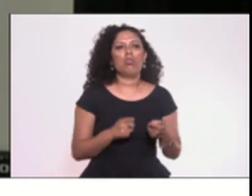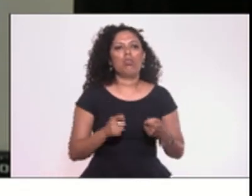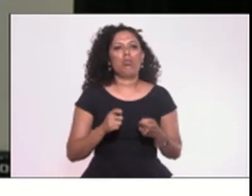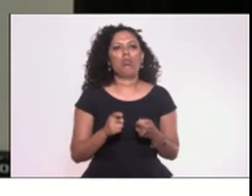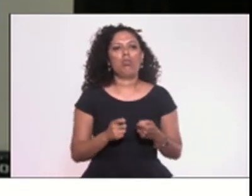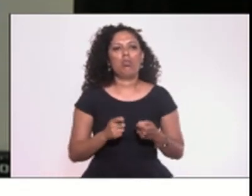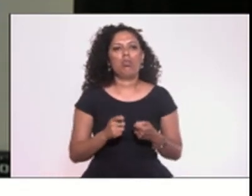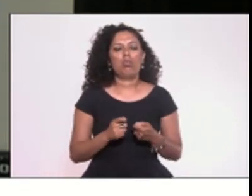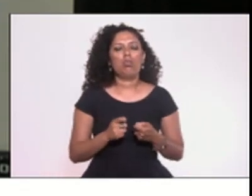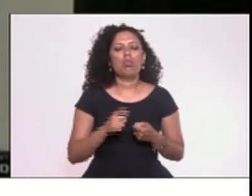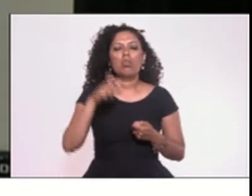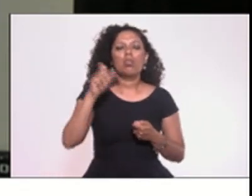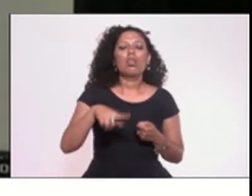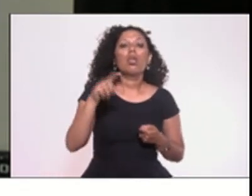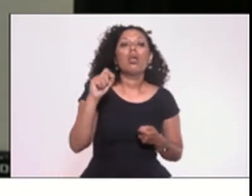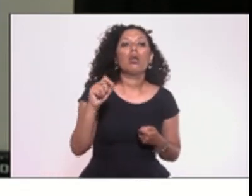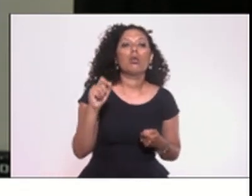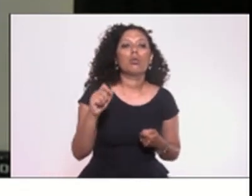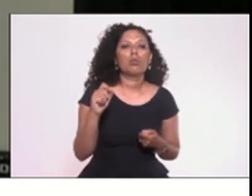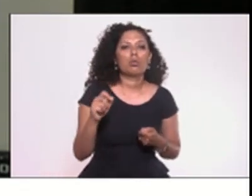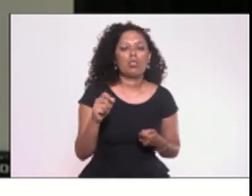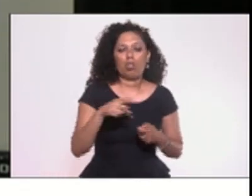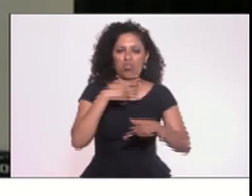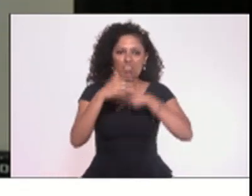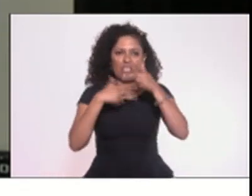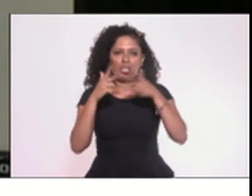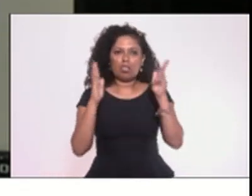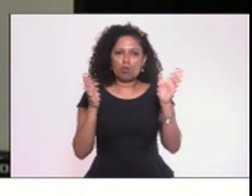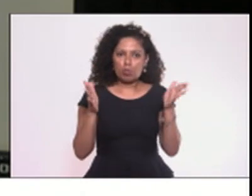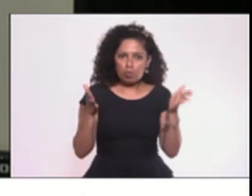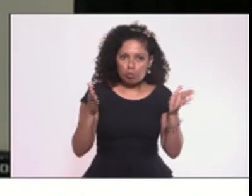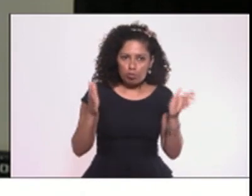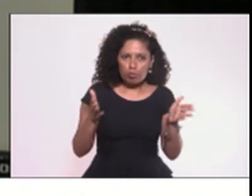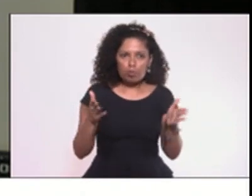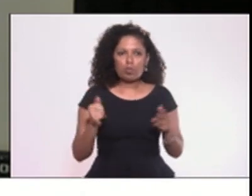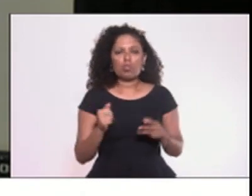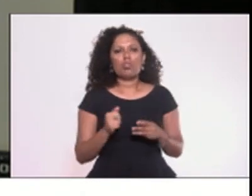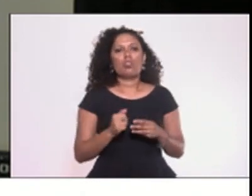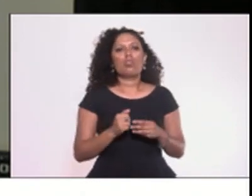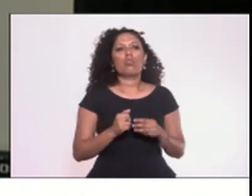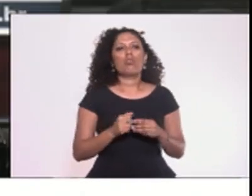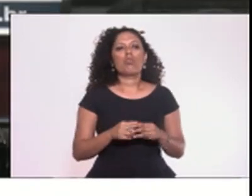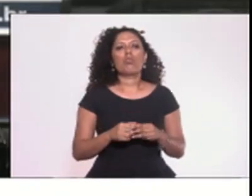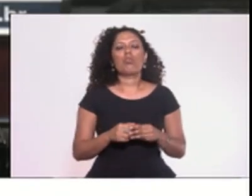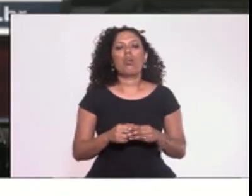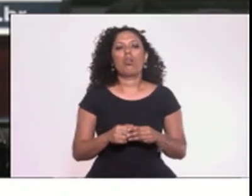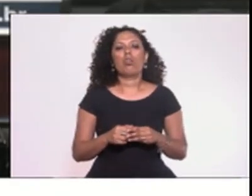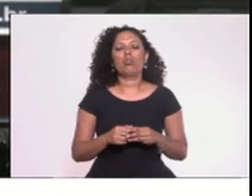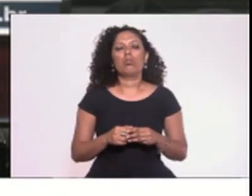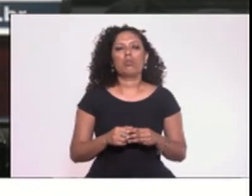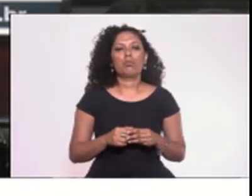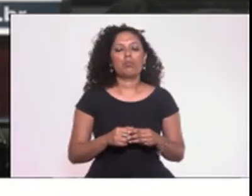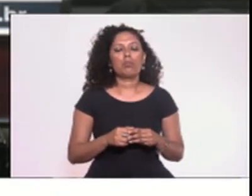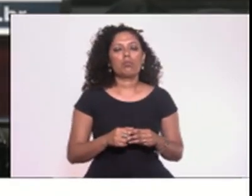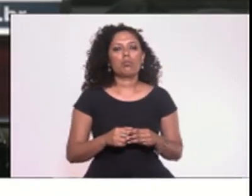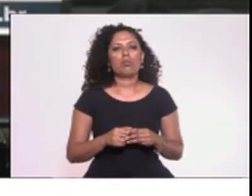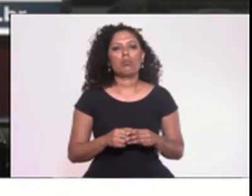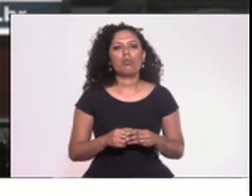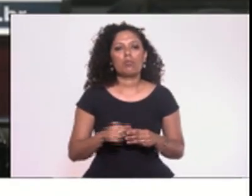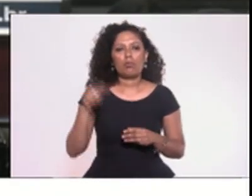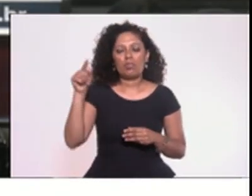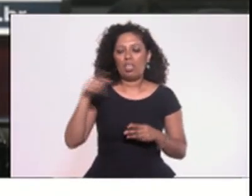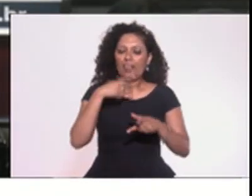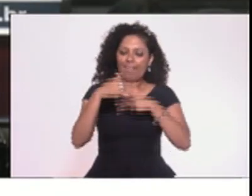Entrou. Bom, a definição de bioeconomia já foi dada brilhantemente aqui pela Marília, e ela pegou